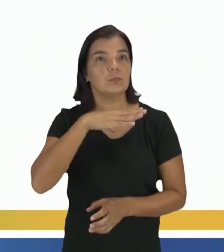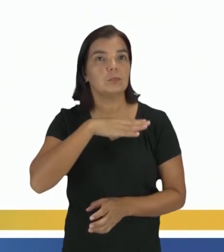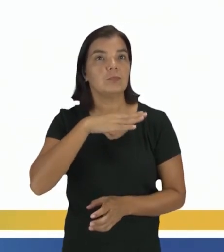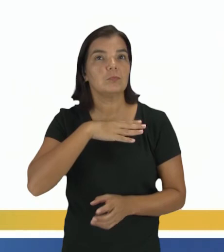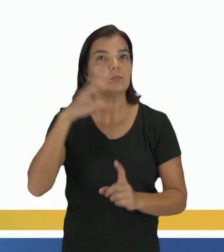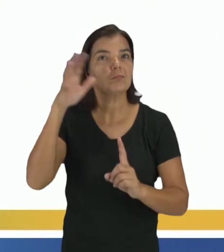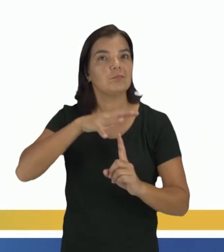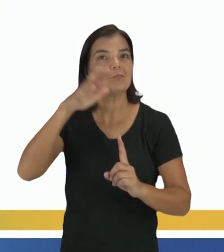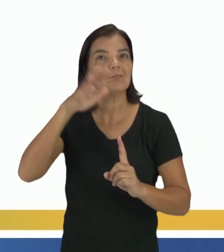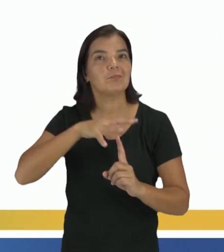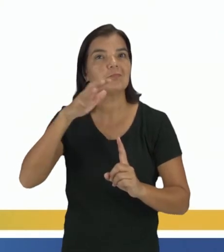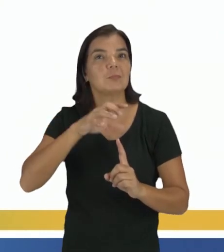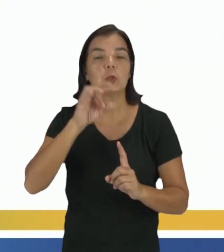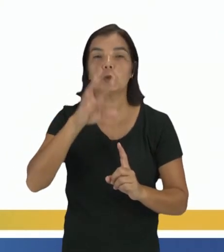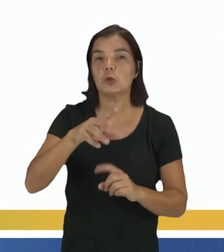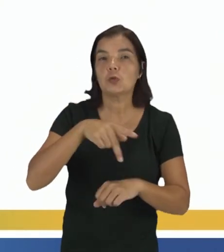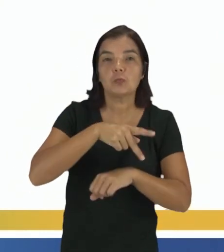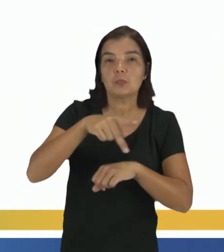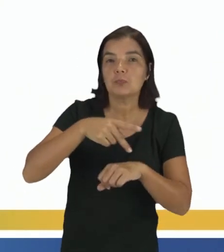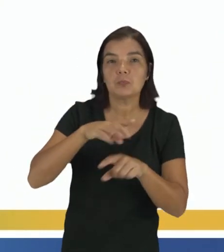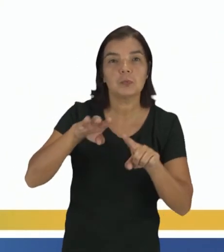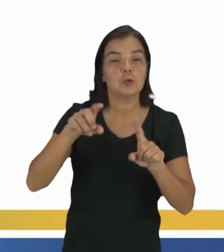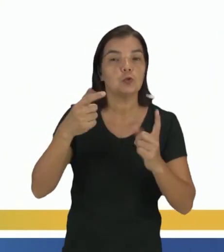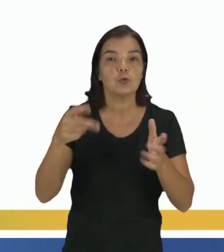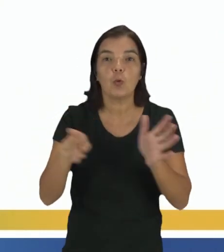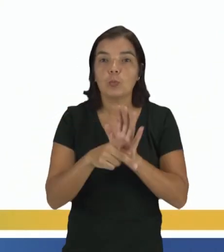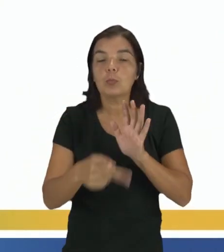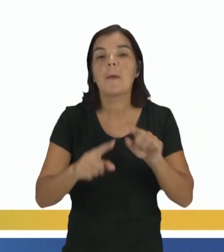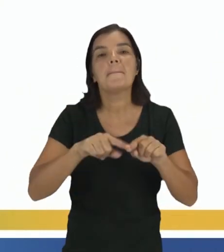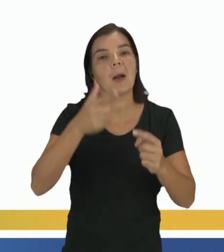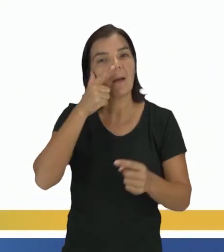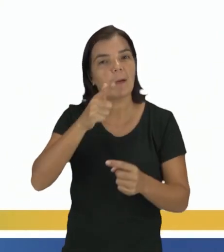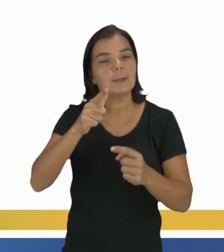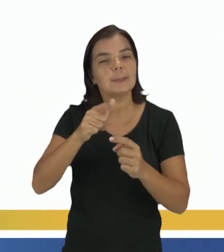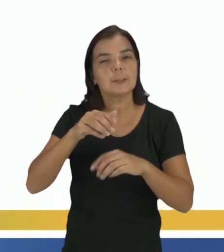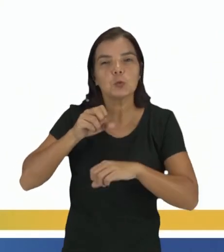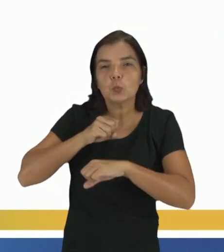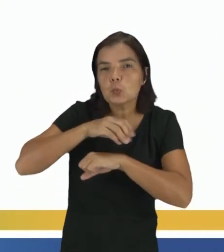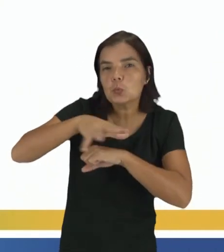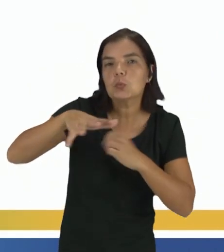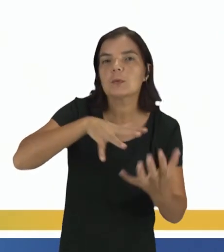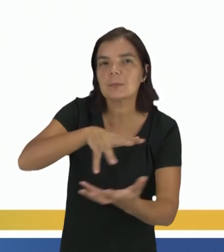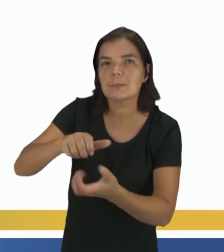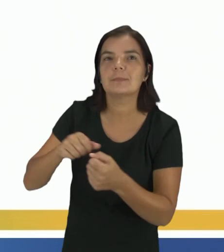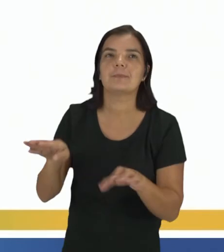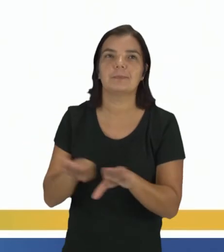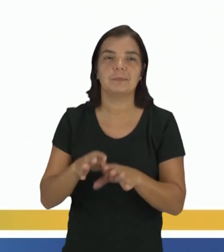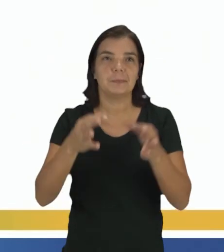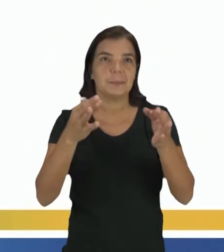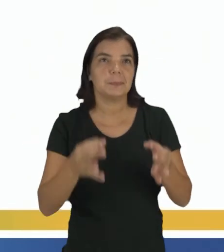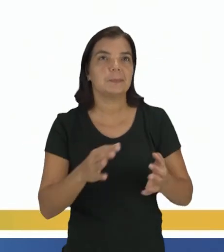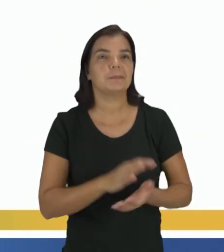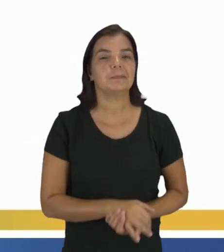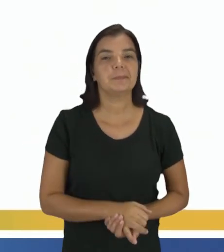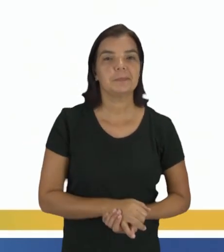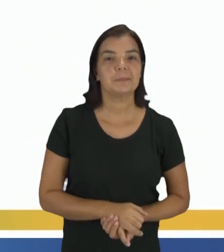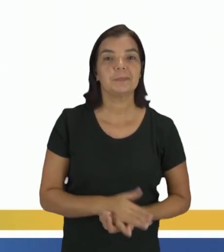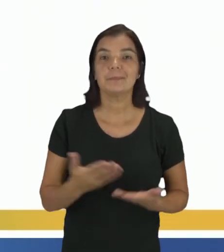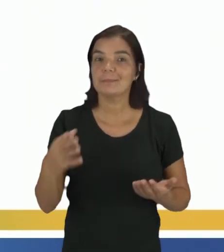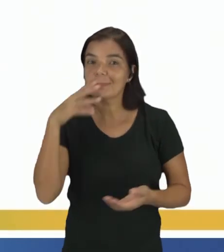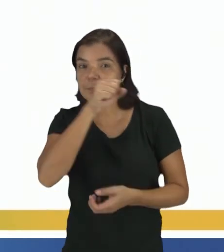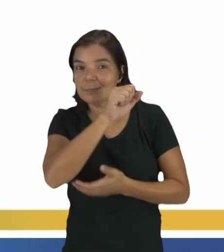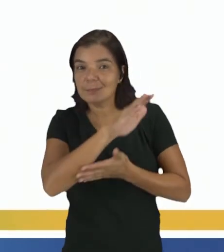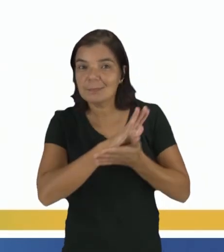uma influência não só no seu país, não só na sua região, mas elas conseguem abraçar ali a todo mundo também, certo? Bom, vamos fazer aqui um